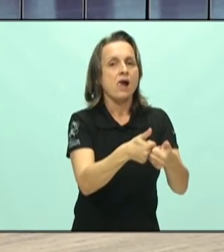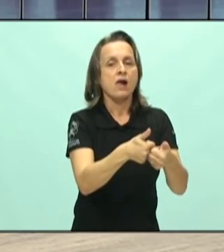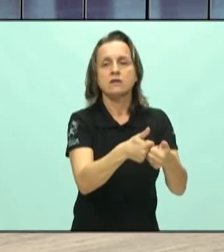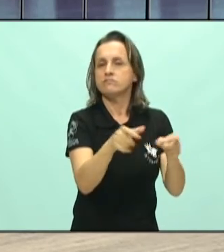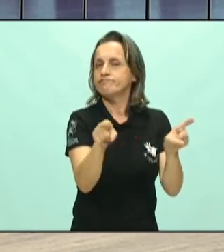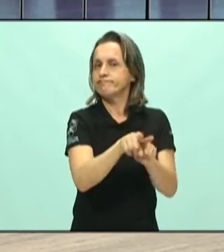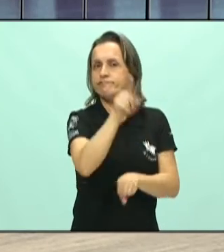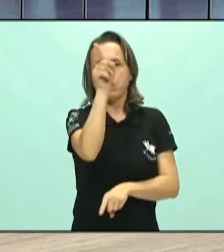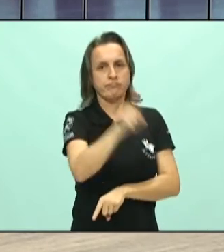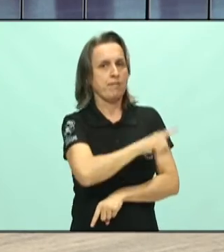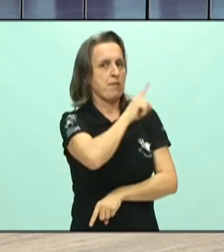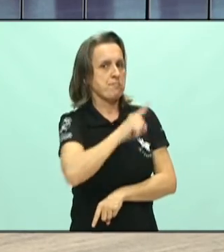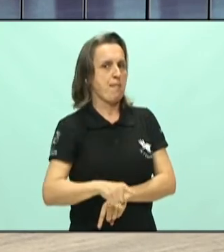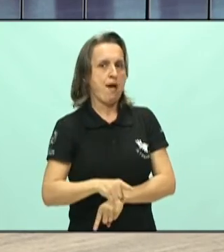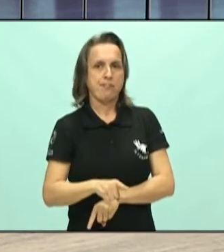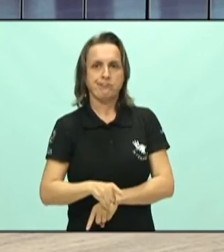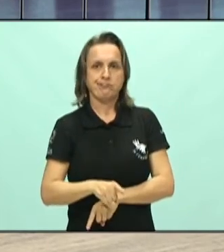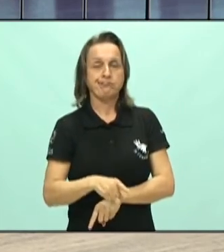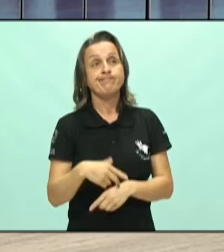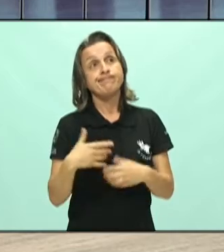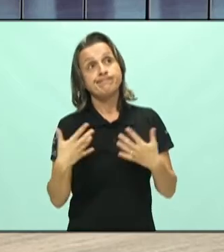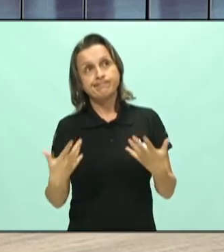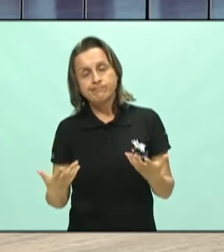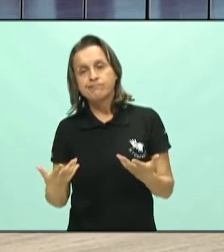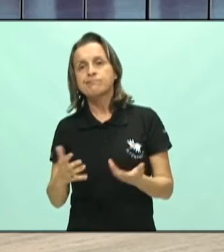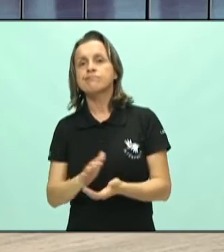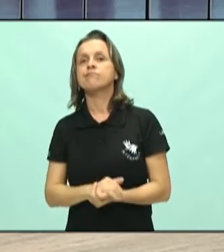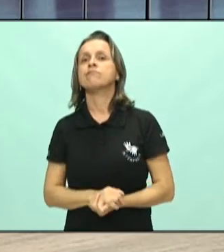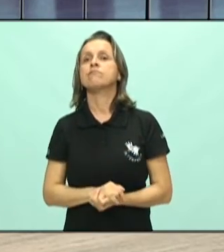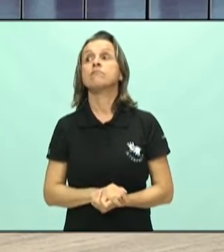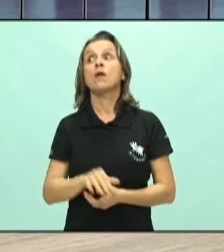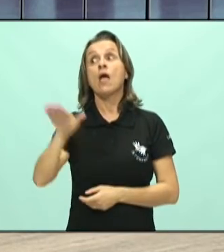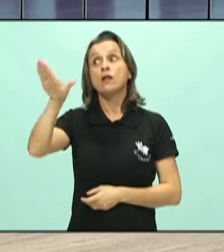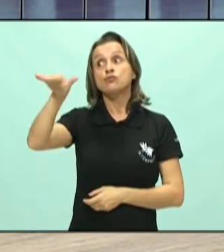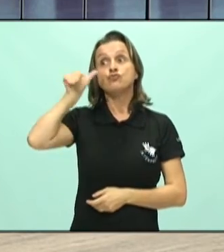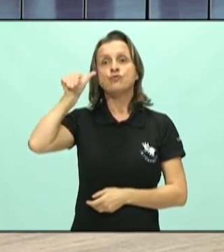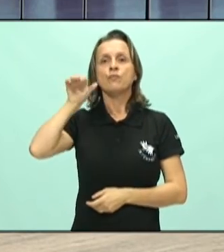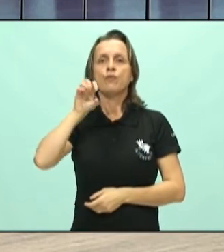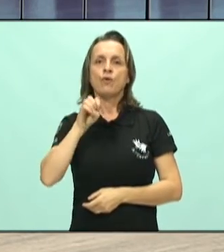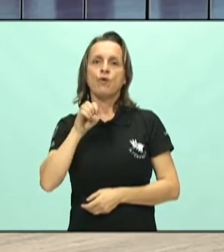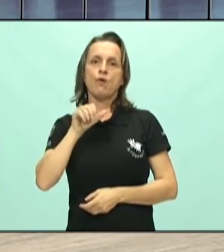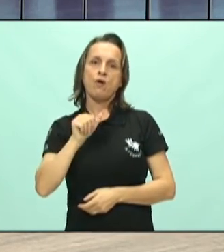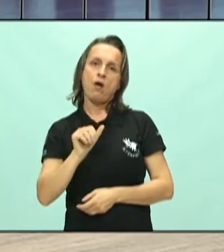ela também deixasse, inclusive na ocasião ela chamou a OAB para lhe